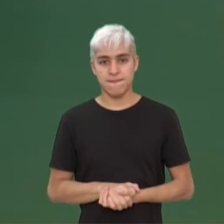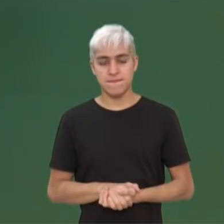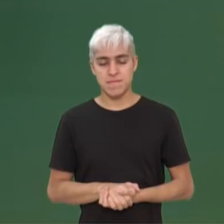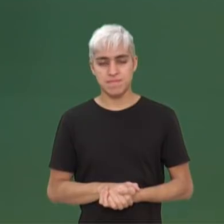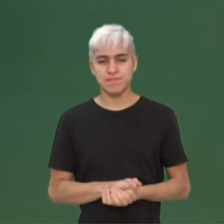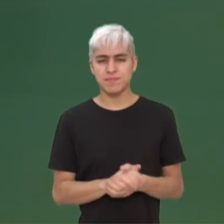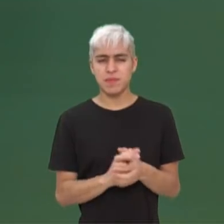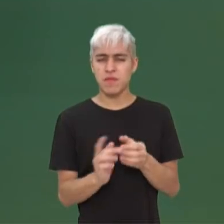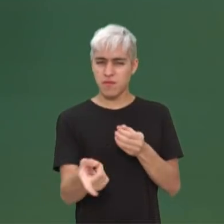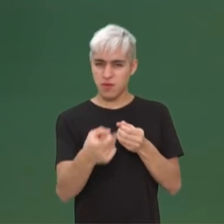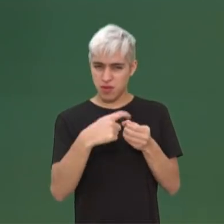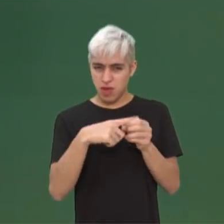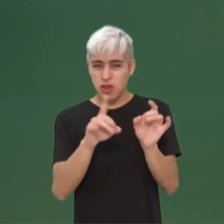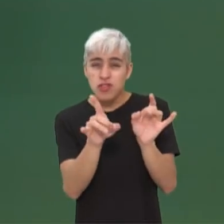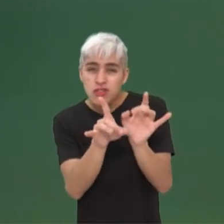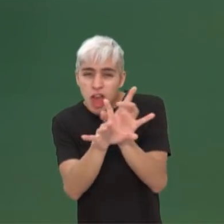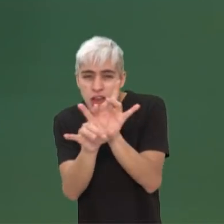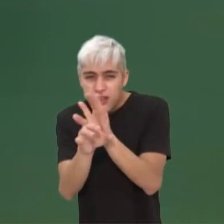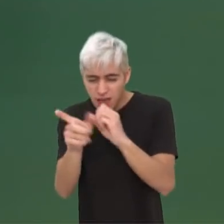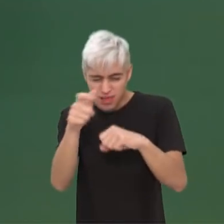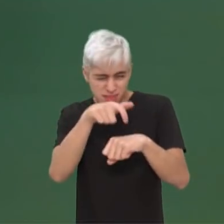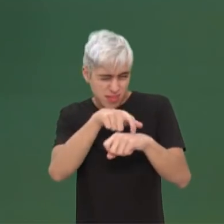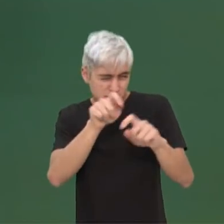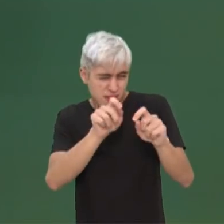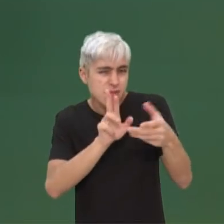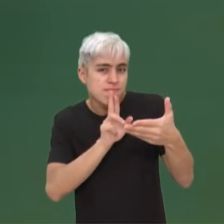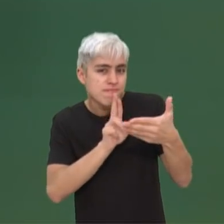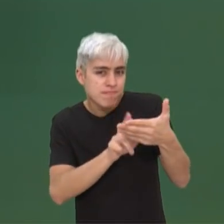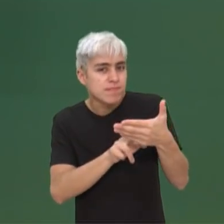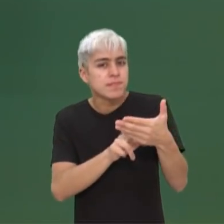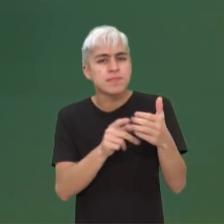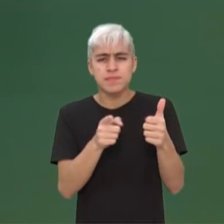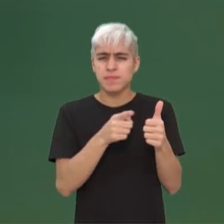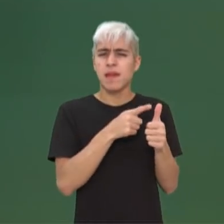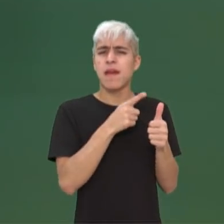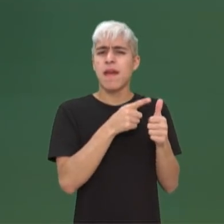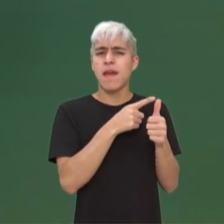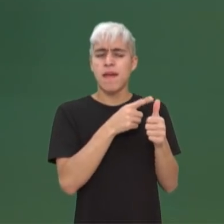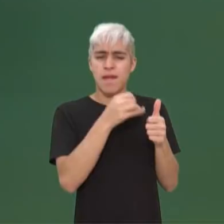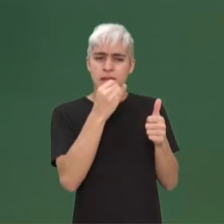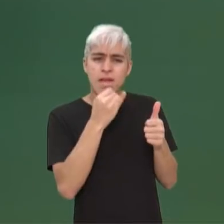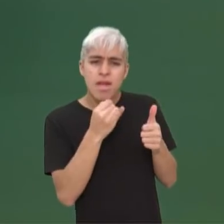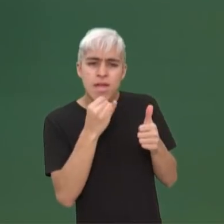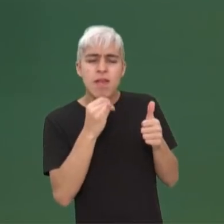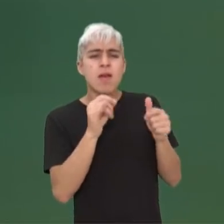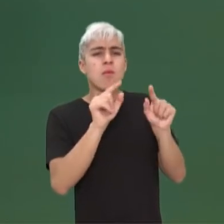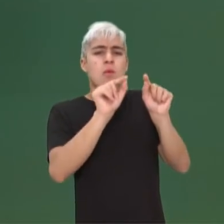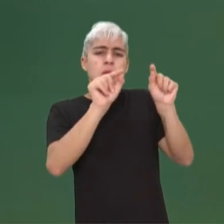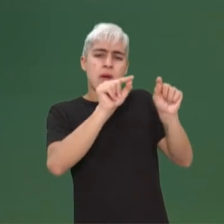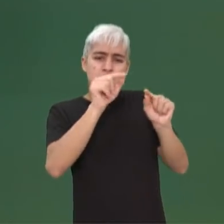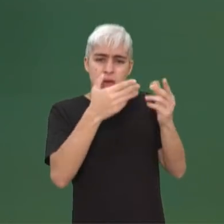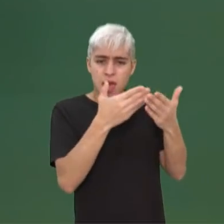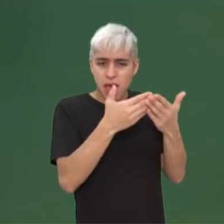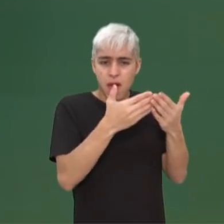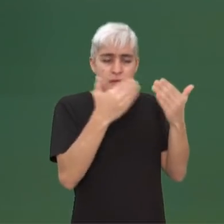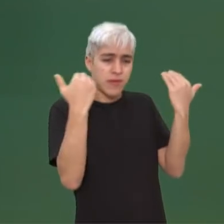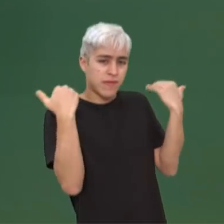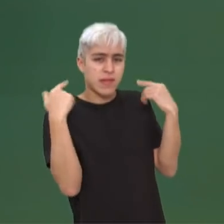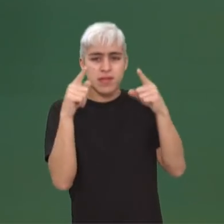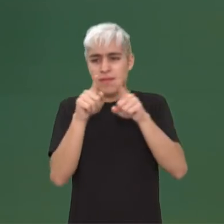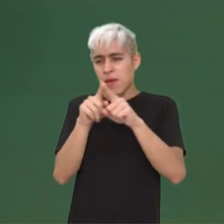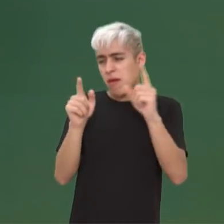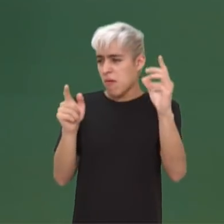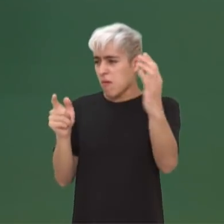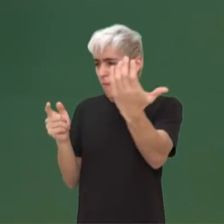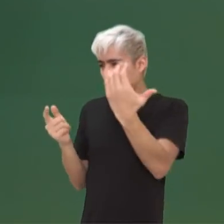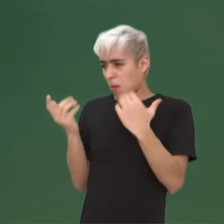Voltando aqui, agora que você teve um tempo aí para responder, eu também citei exemplos relacionados às aulas de educação física, citei o exemplo da queimada, mas existem